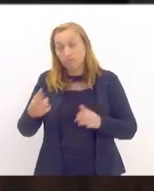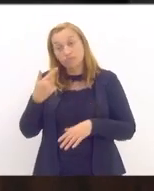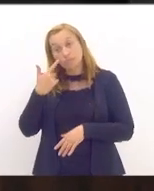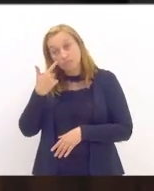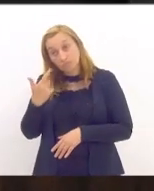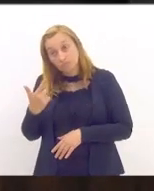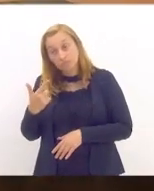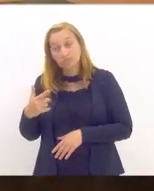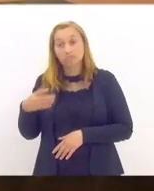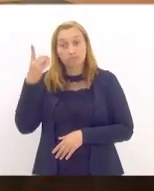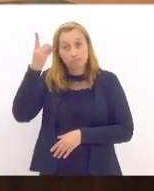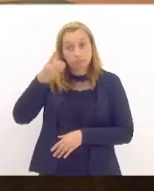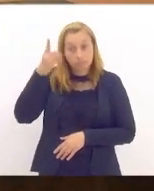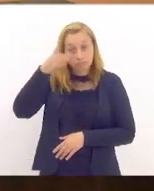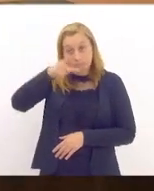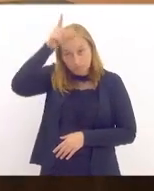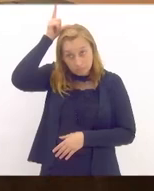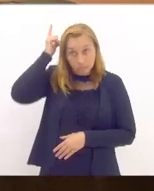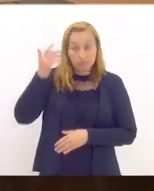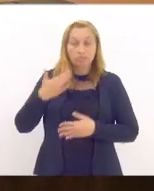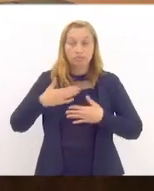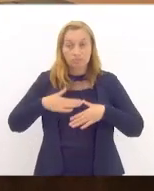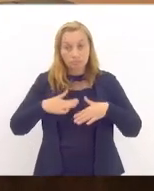eu vou agora